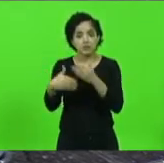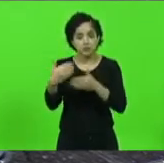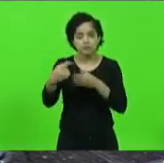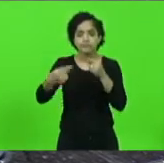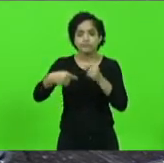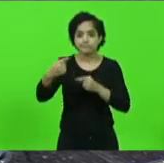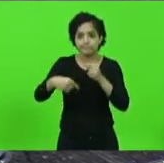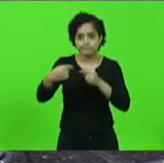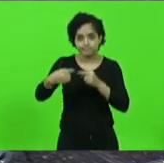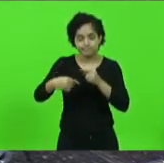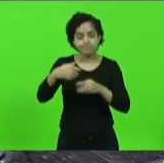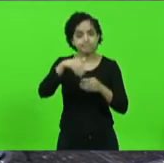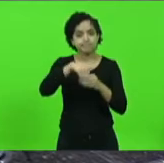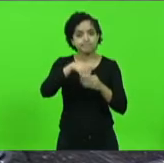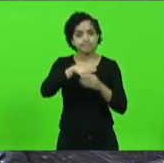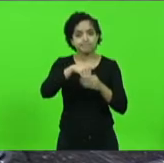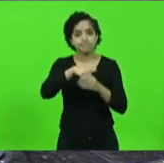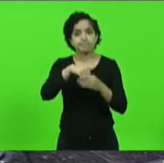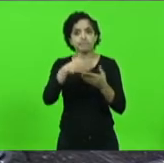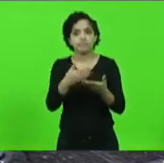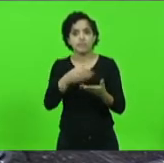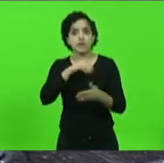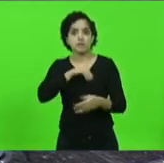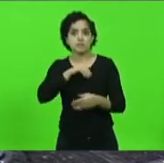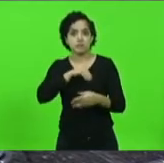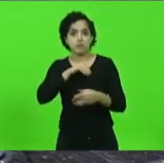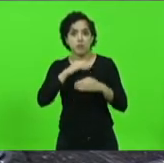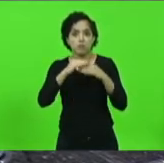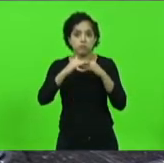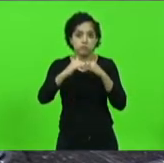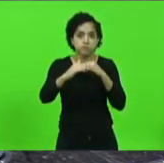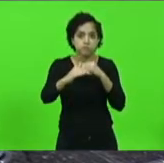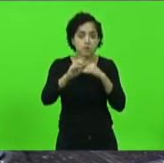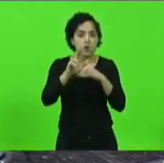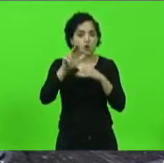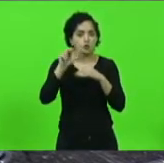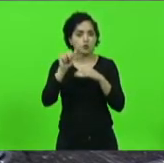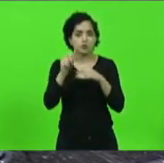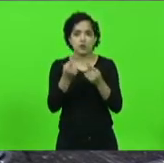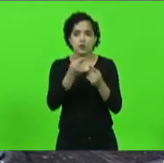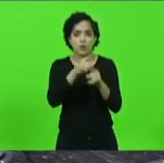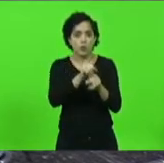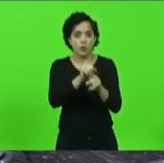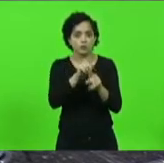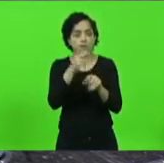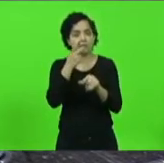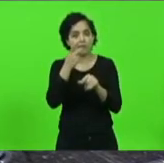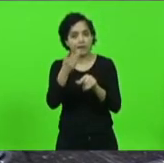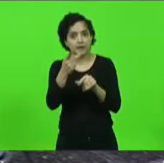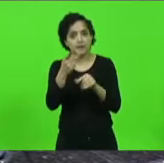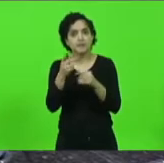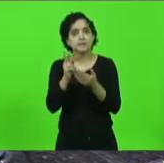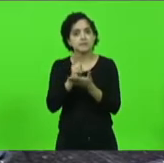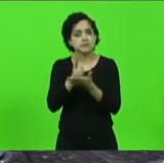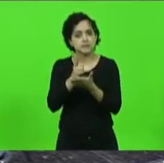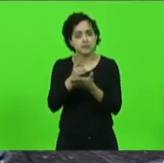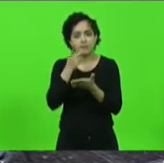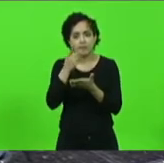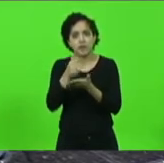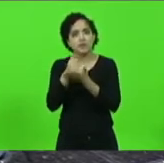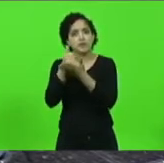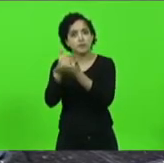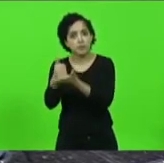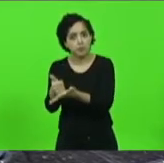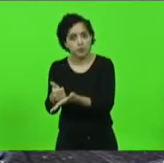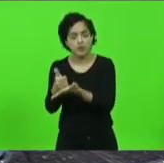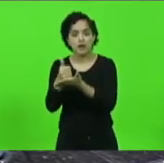sobre esta reposição linear ou não, que eu nunca, jamais disse ser contrária, sempre disse aos colegas de partido que eu era a favor, disse ao colega